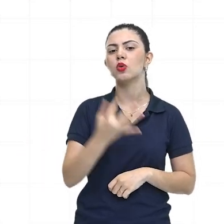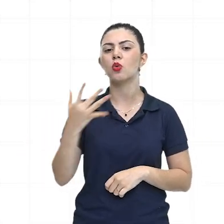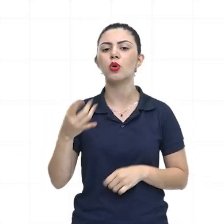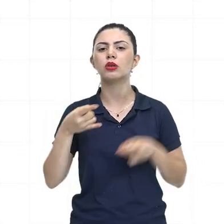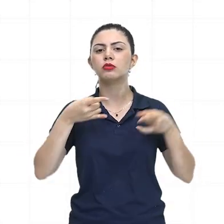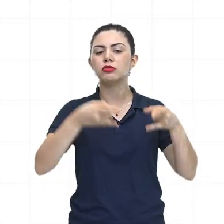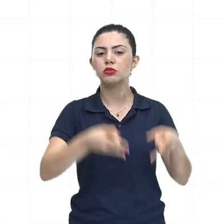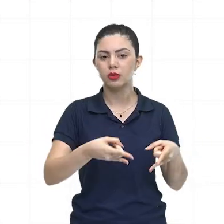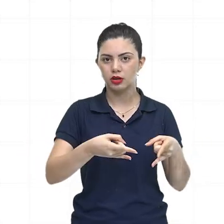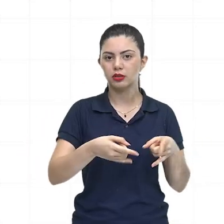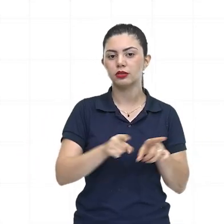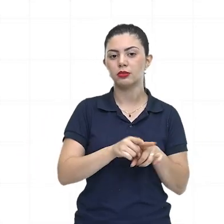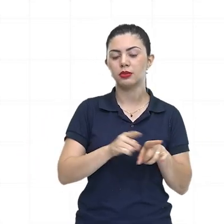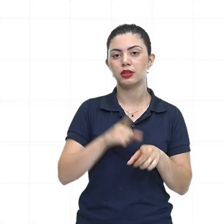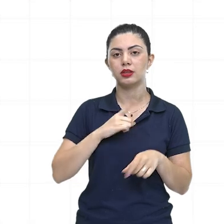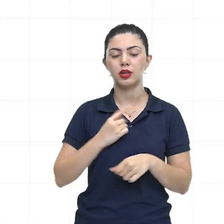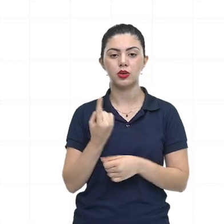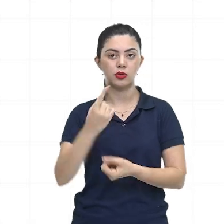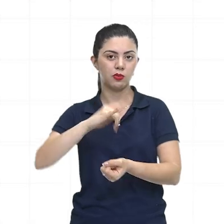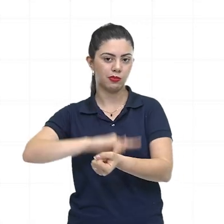banheiro social,